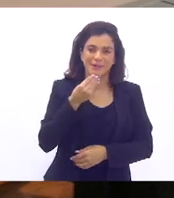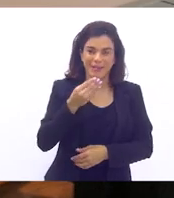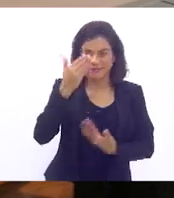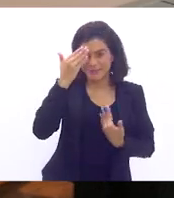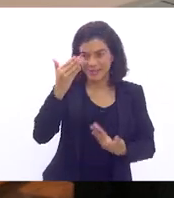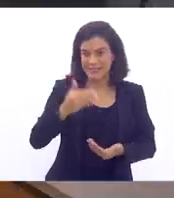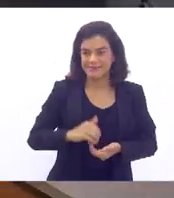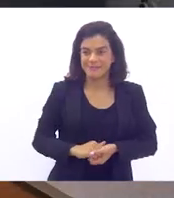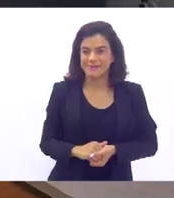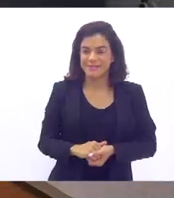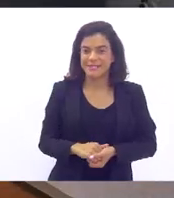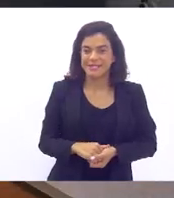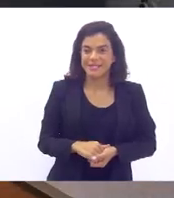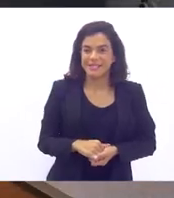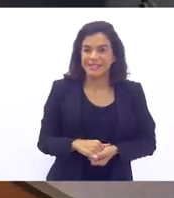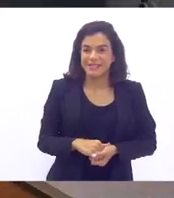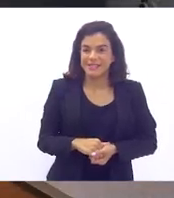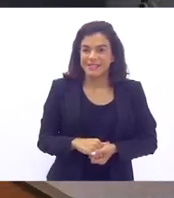obrigada